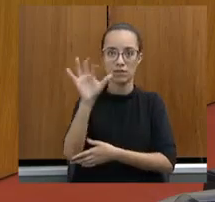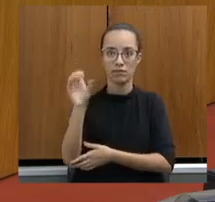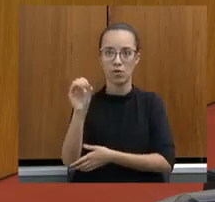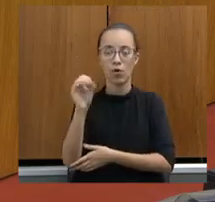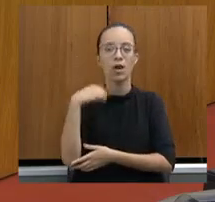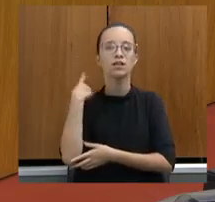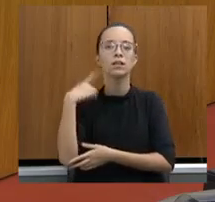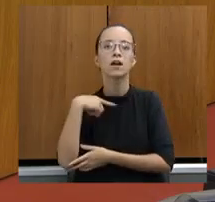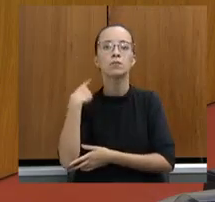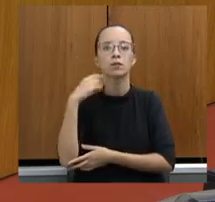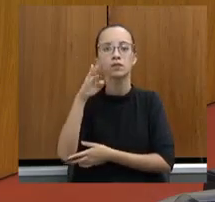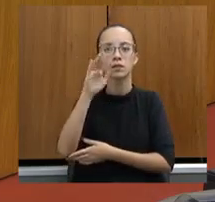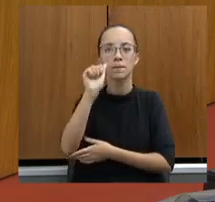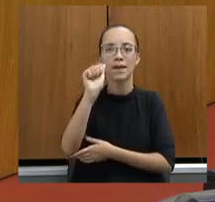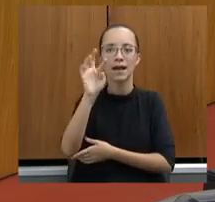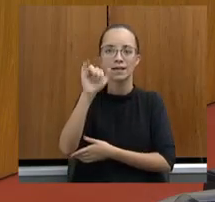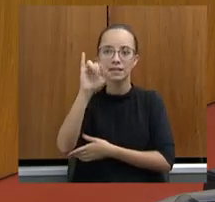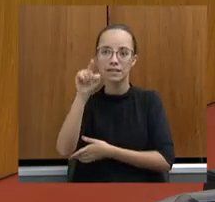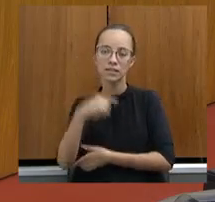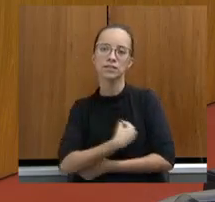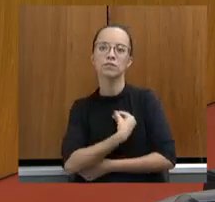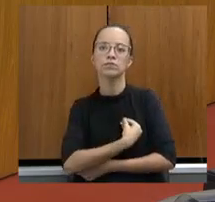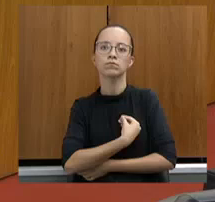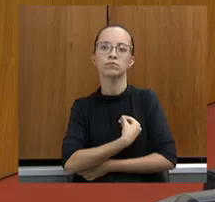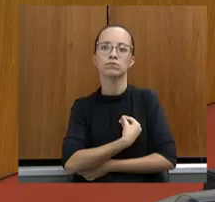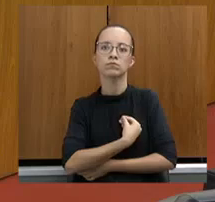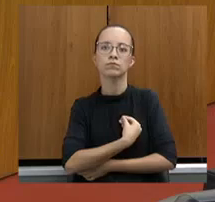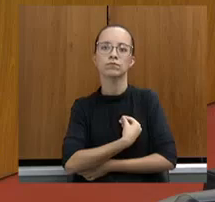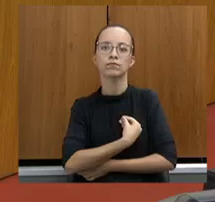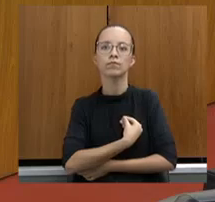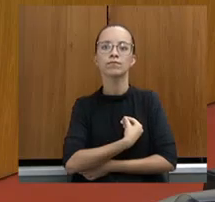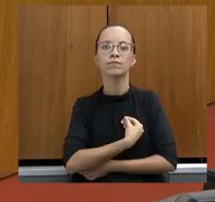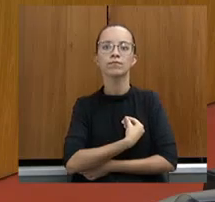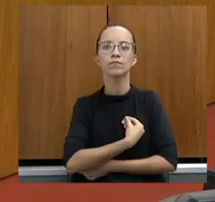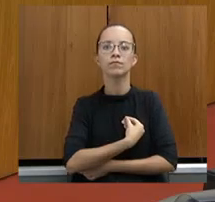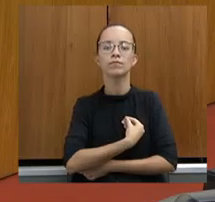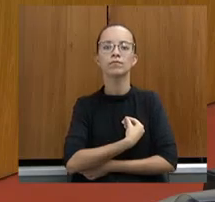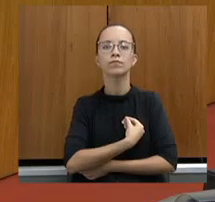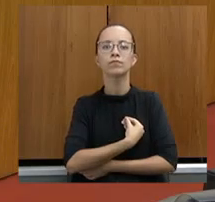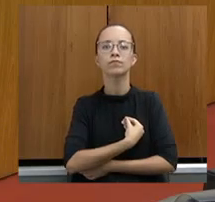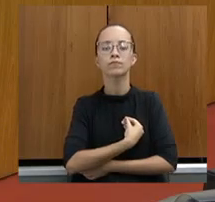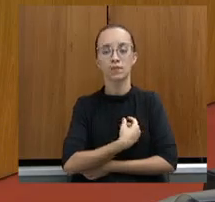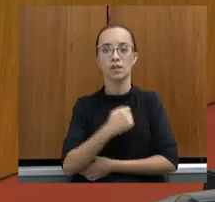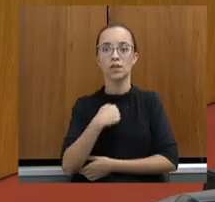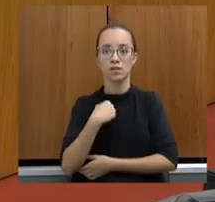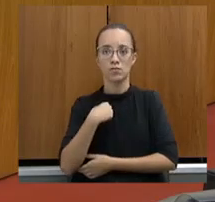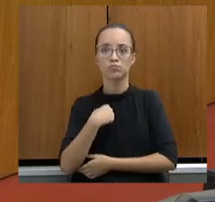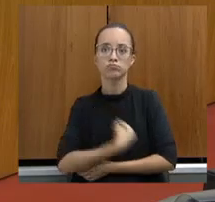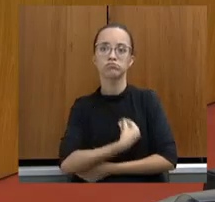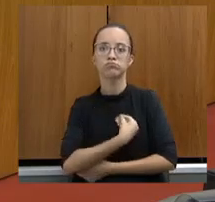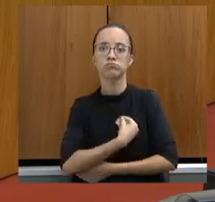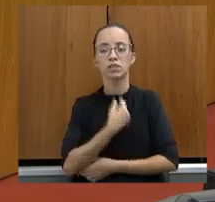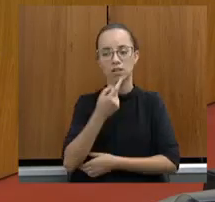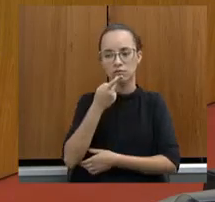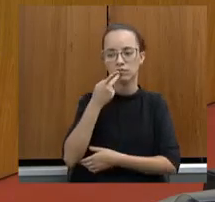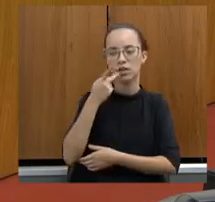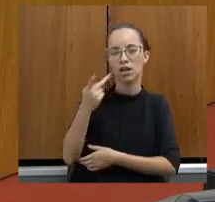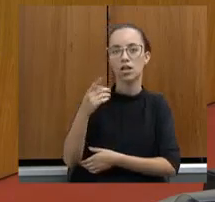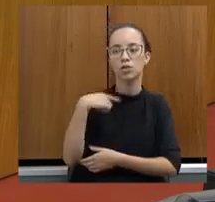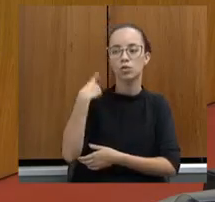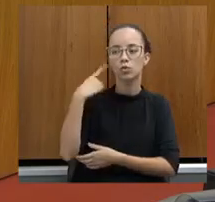lá deputada Beatriz tem acento comigo a situação pública e eu alertei o doutor